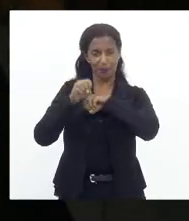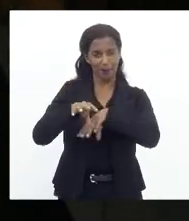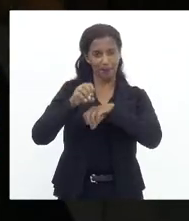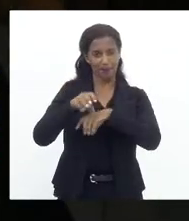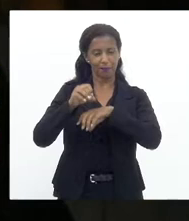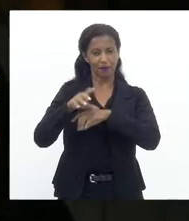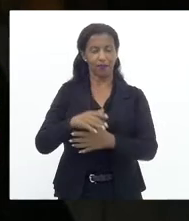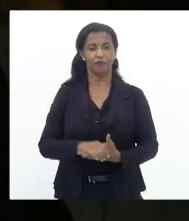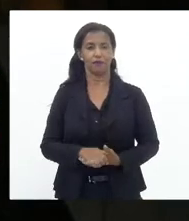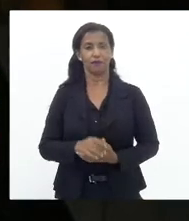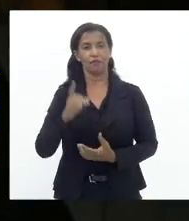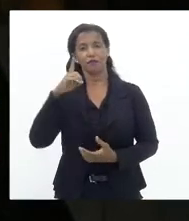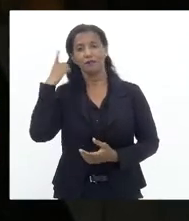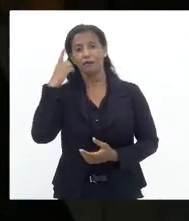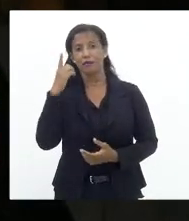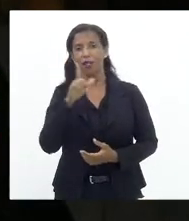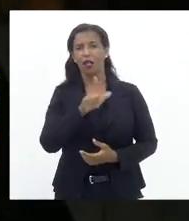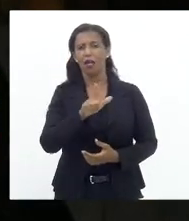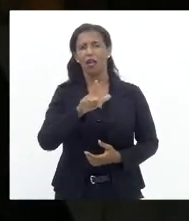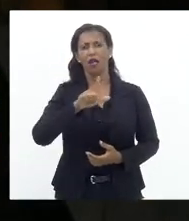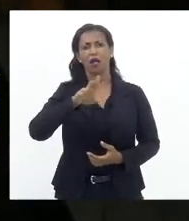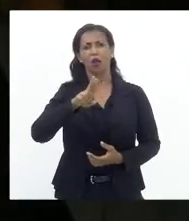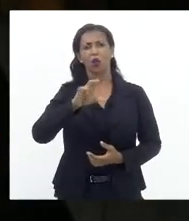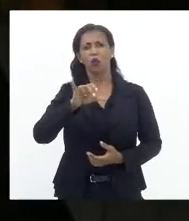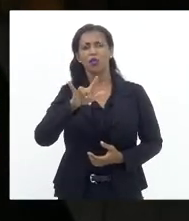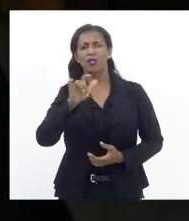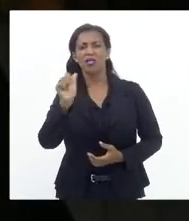Deputado alçinha a